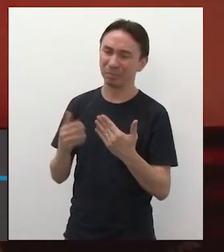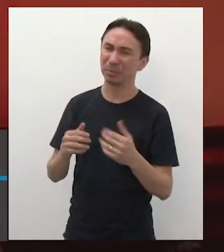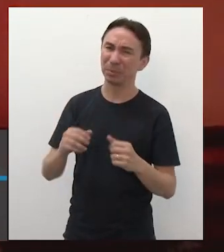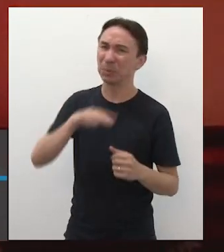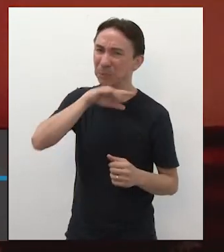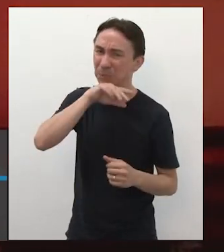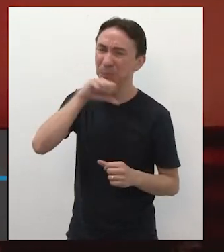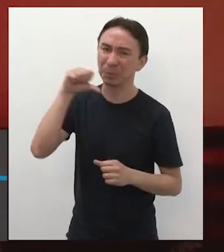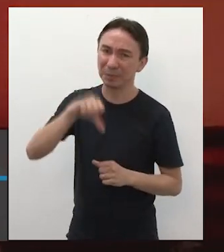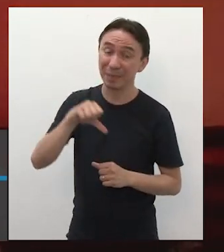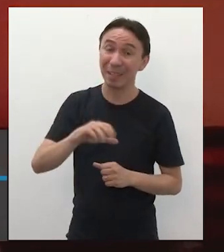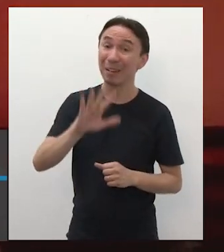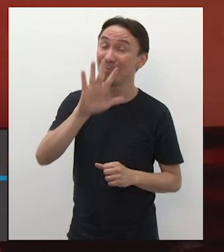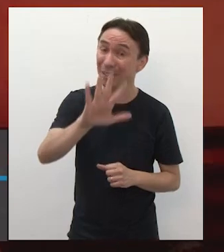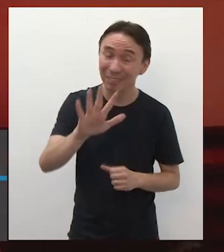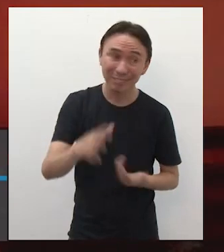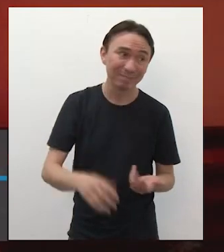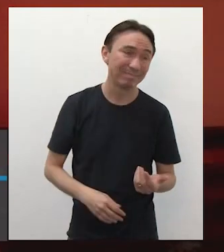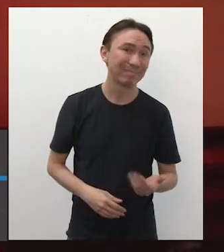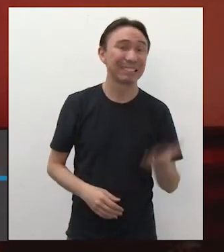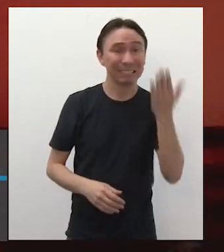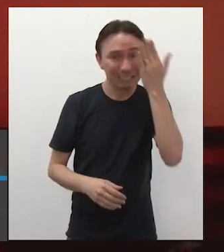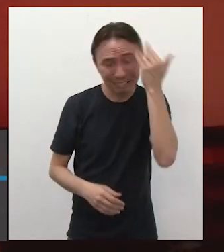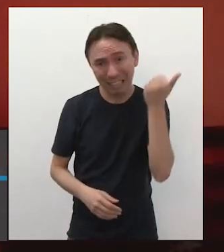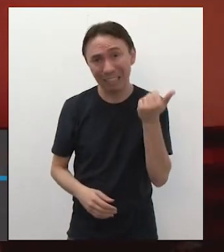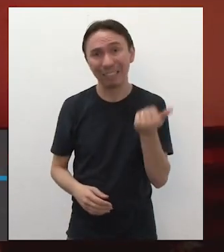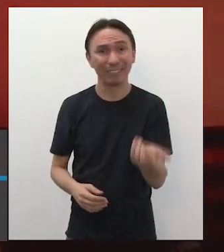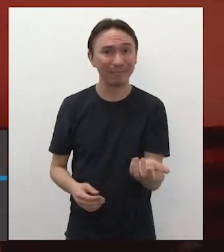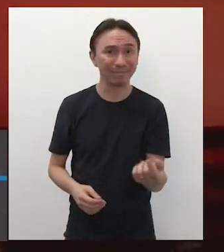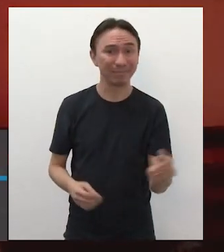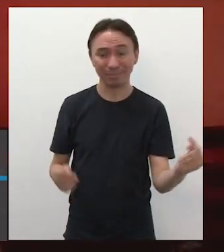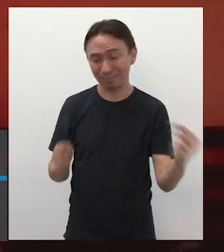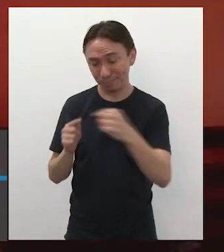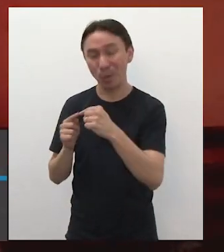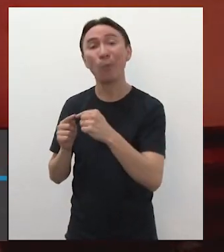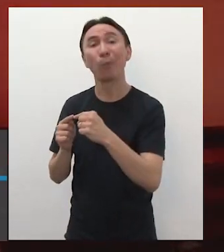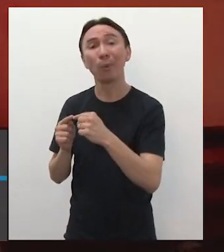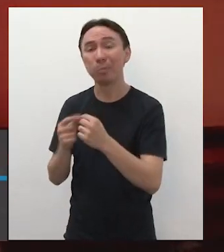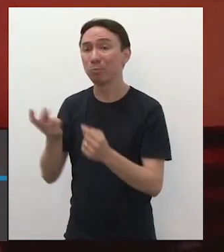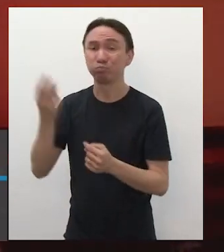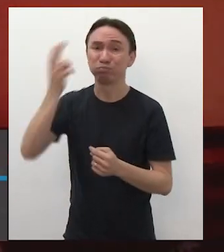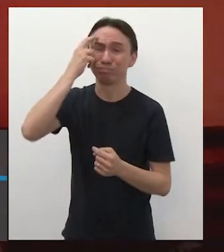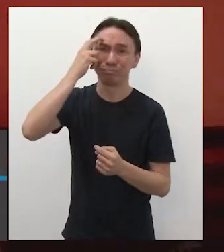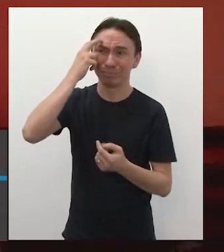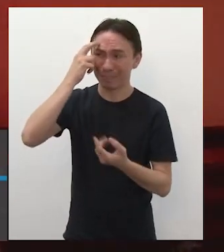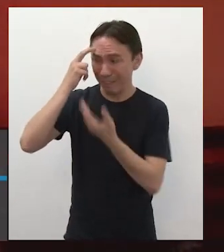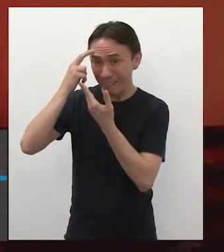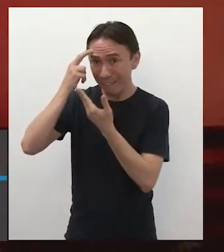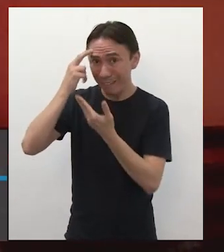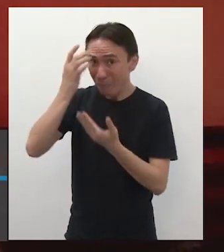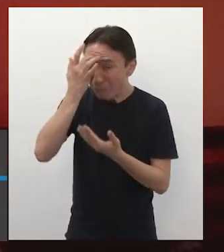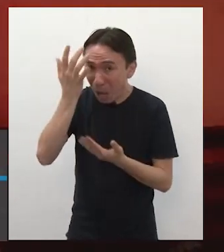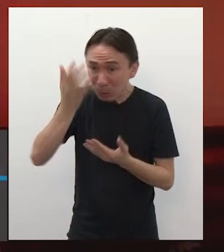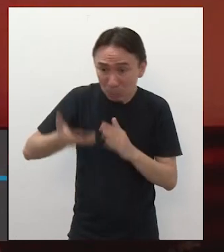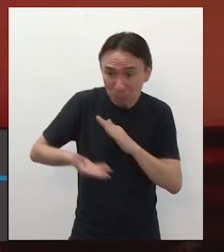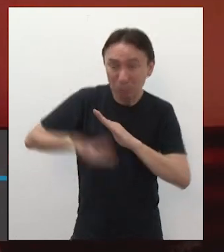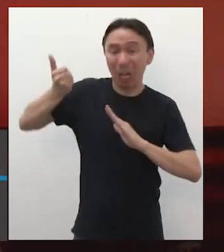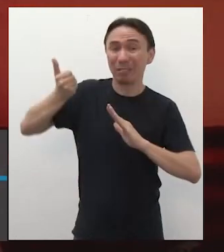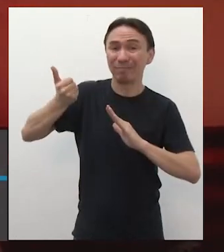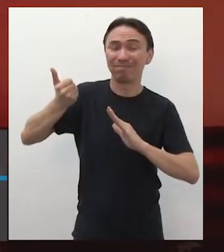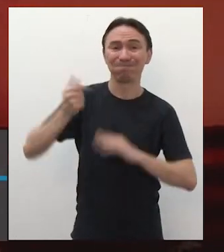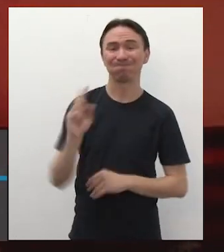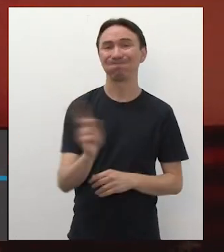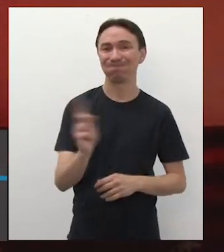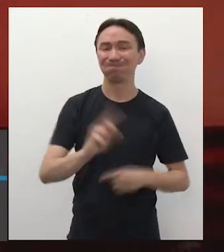uma questão cultural, e como questão cultural é difícil, né, da gente tratar. Então, da sua resposta, para quem fez